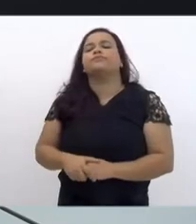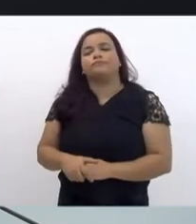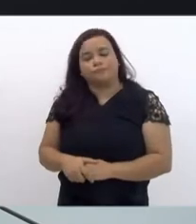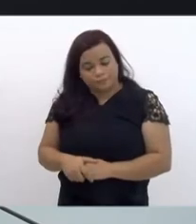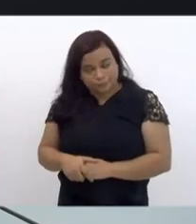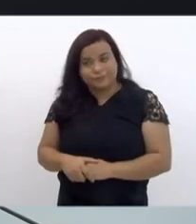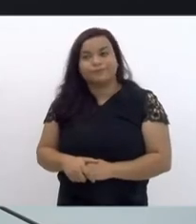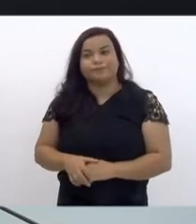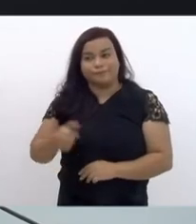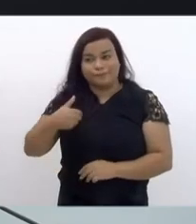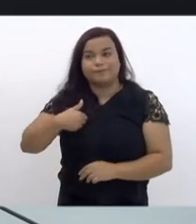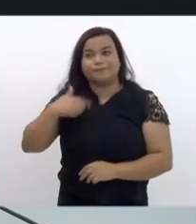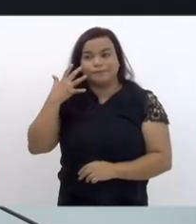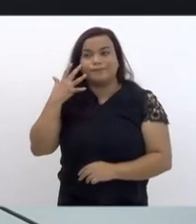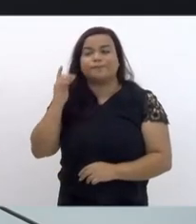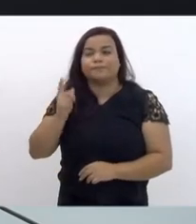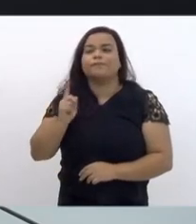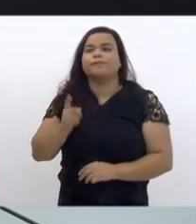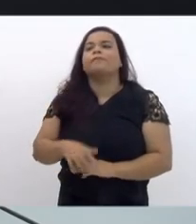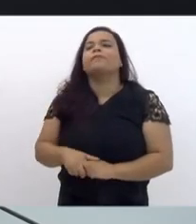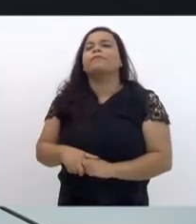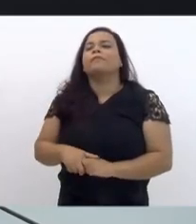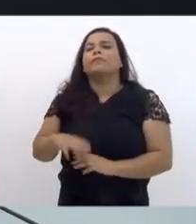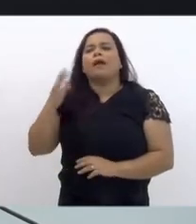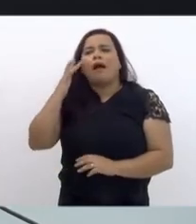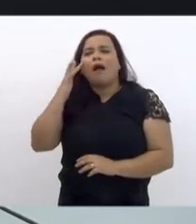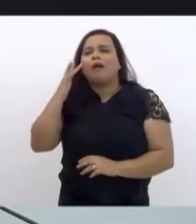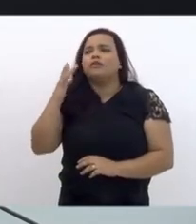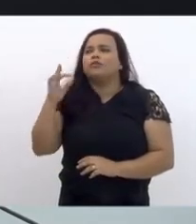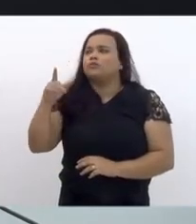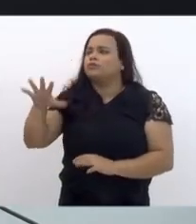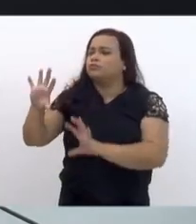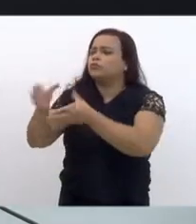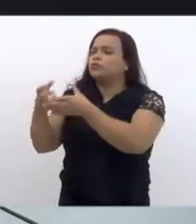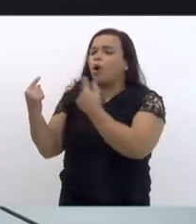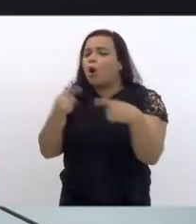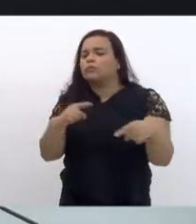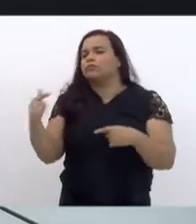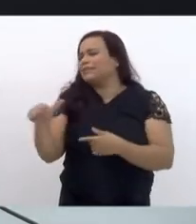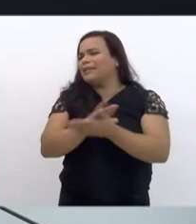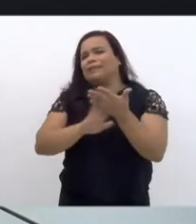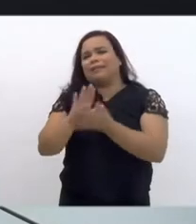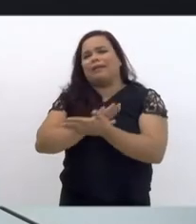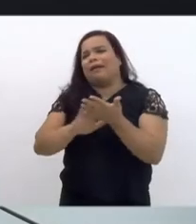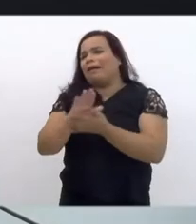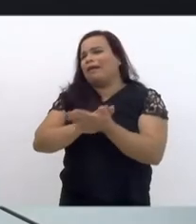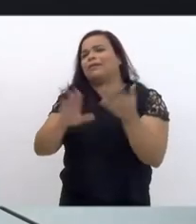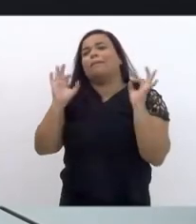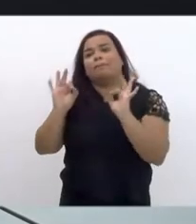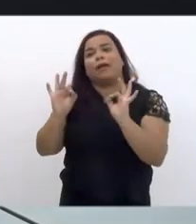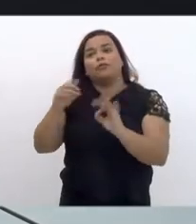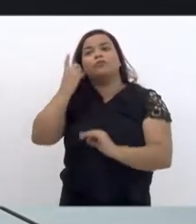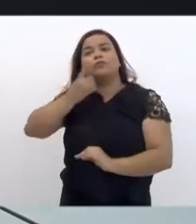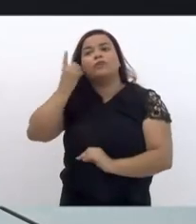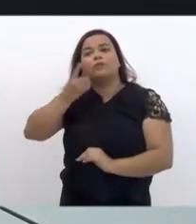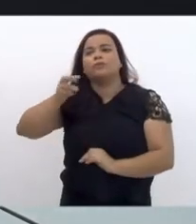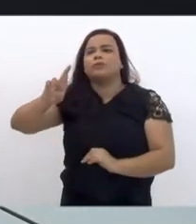Eu verifico que não sofre nem mais objeções, nem do deputado Rodrigo Amorim.